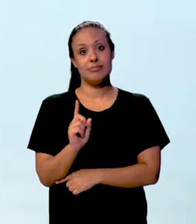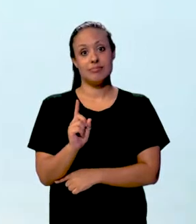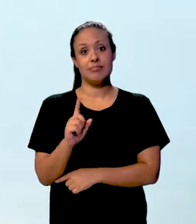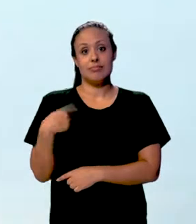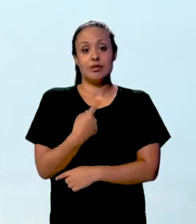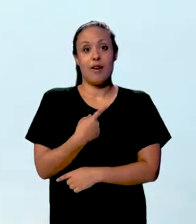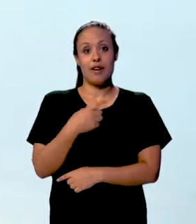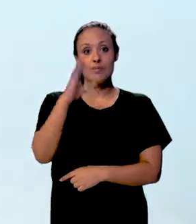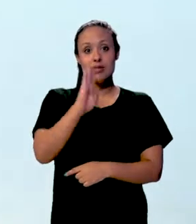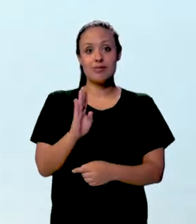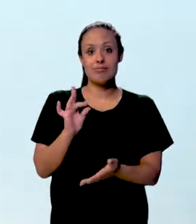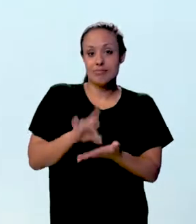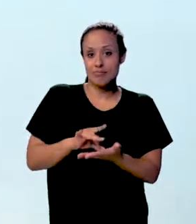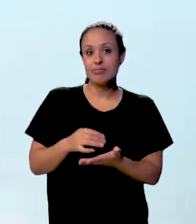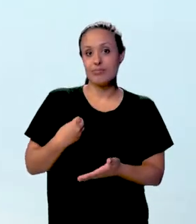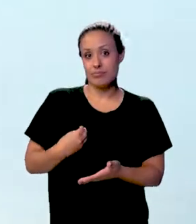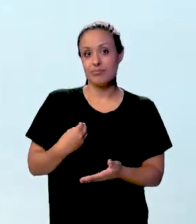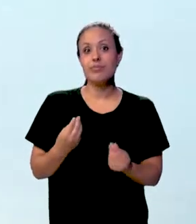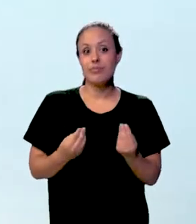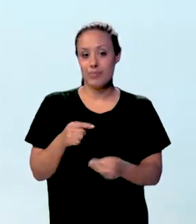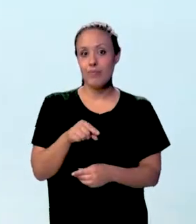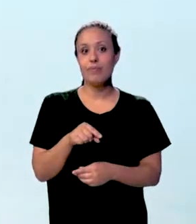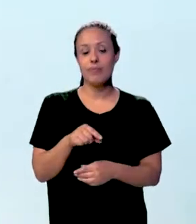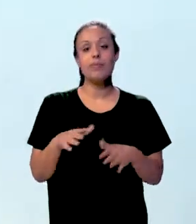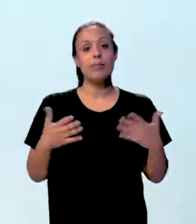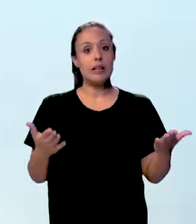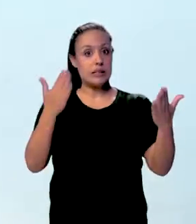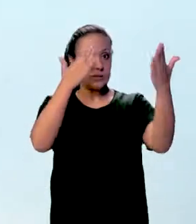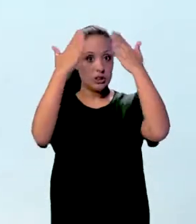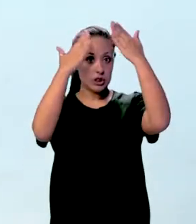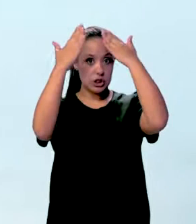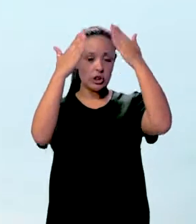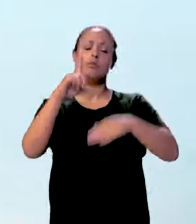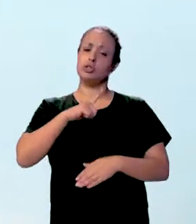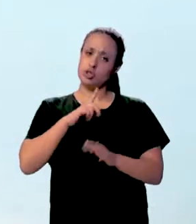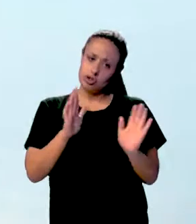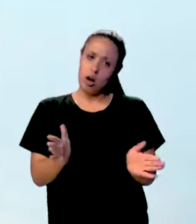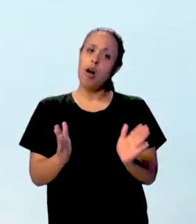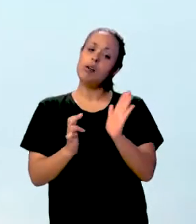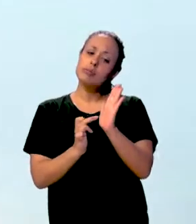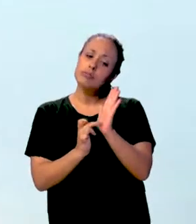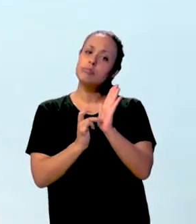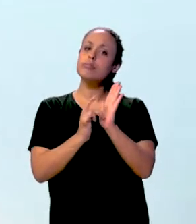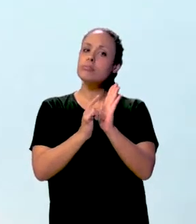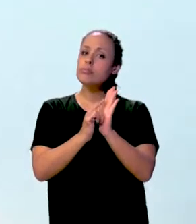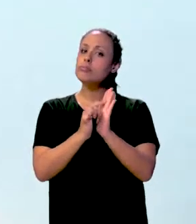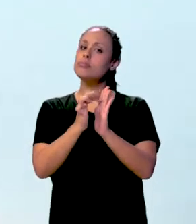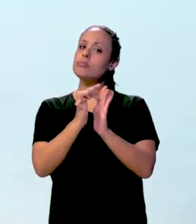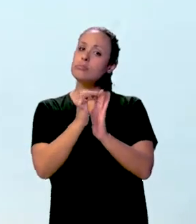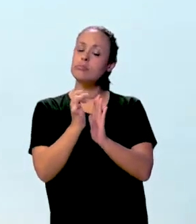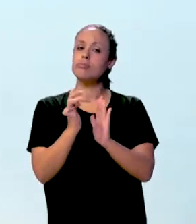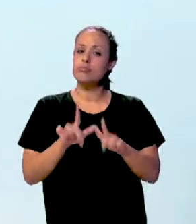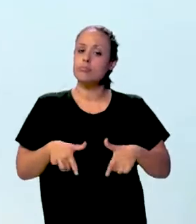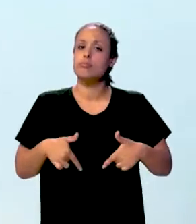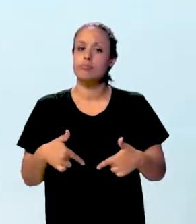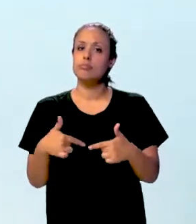E a psicologia nesse sentido, ela ainda hoje, embora já tenhamos várias iniciativas críticas em relação a